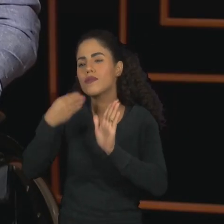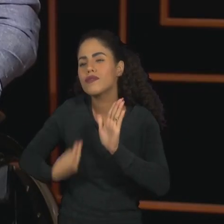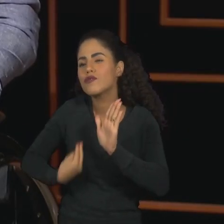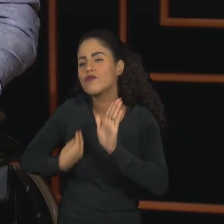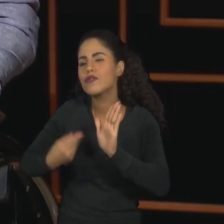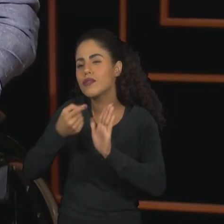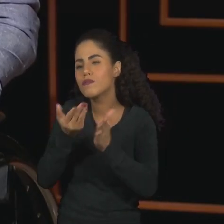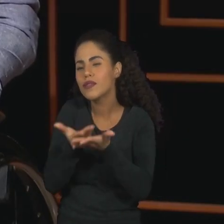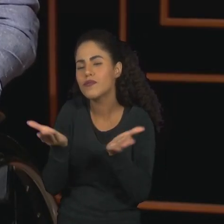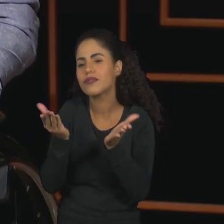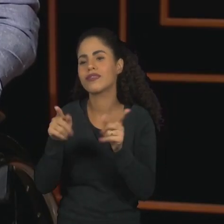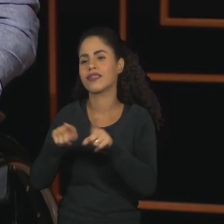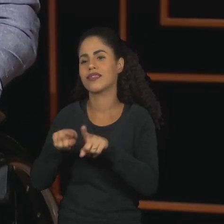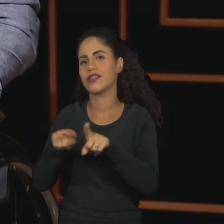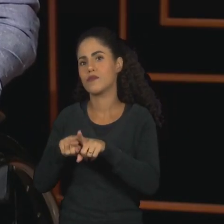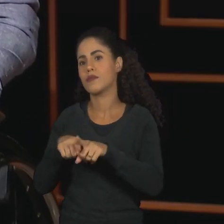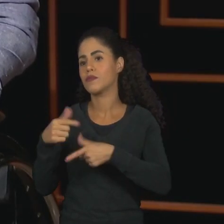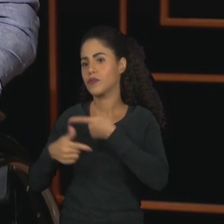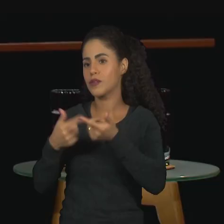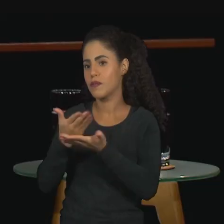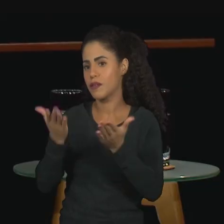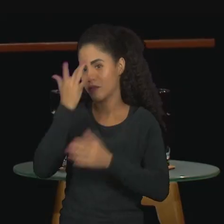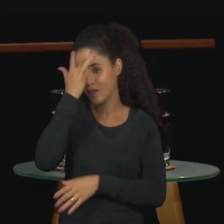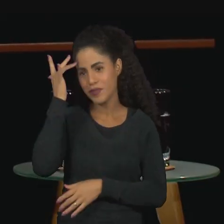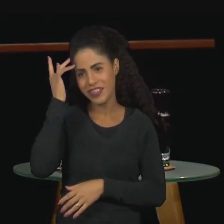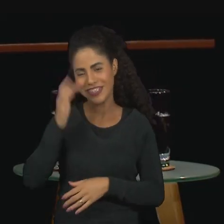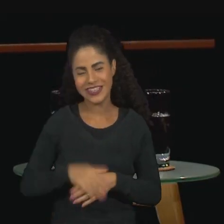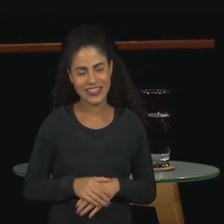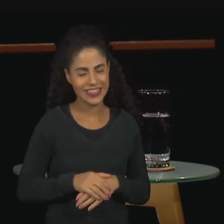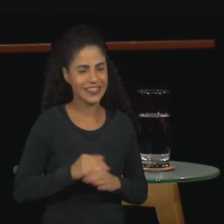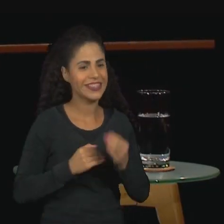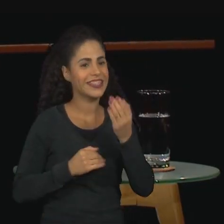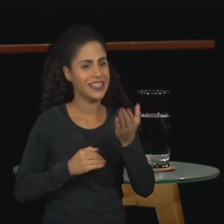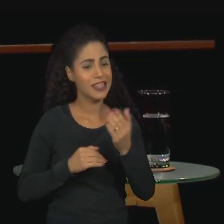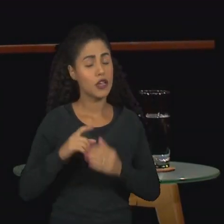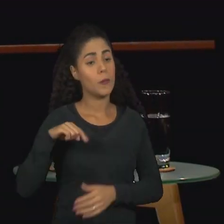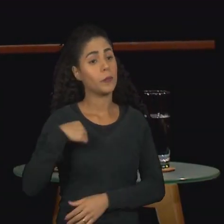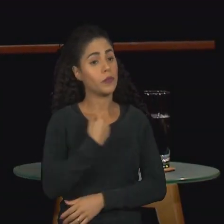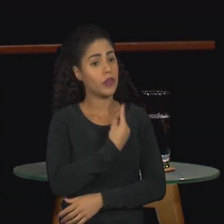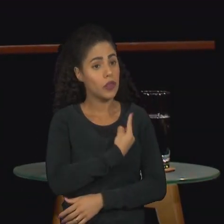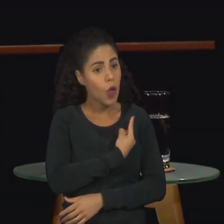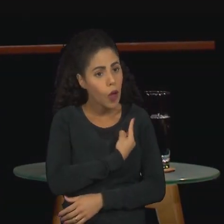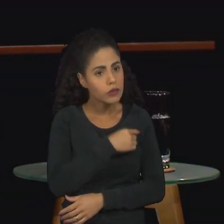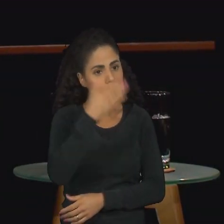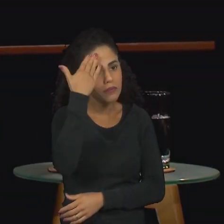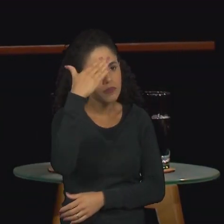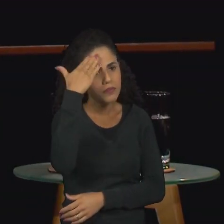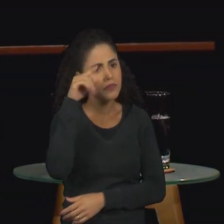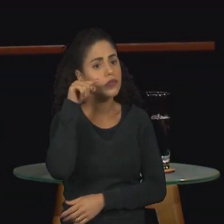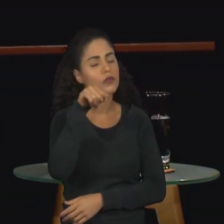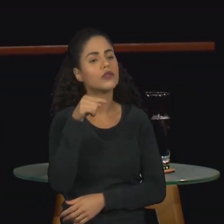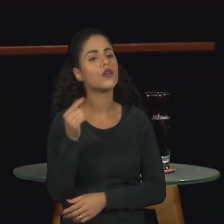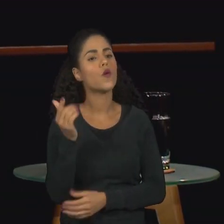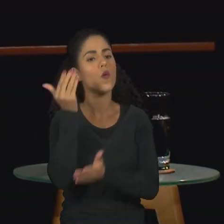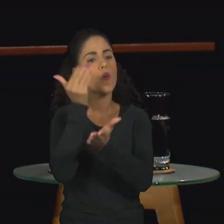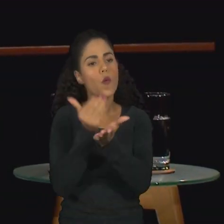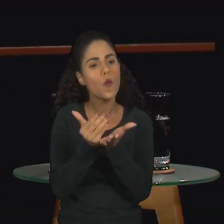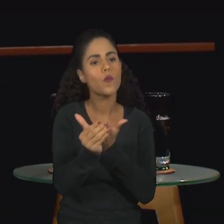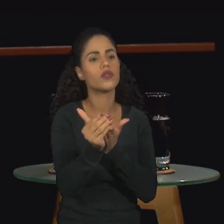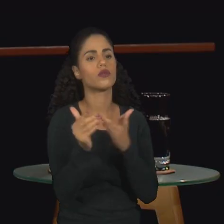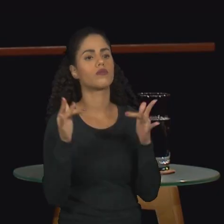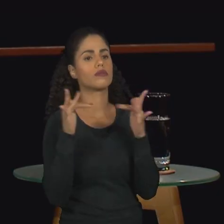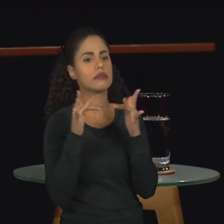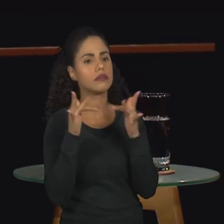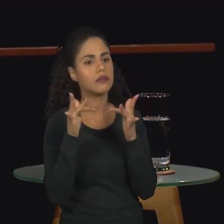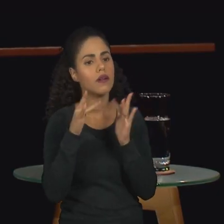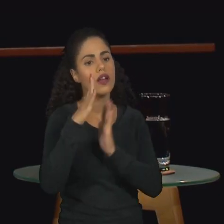vida para o público. Gilberto, pelo que nós apuramos, o seu primeiro contato com esse mundo, com esse universo das